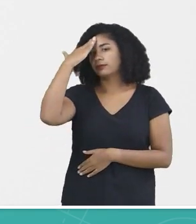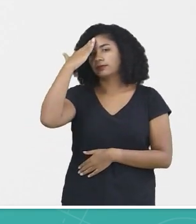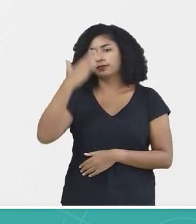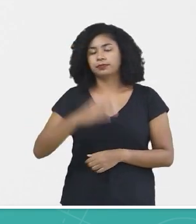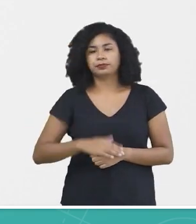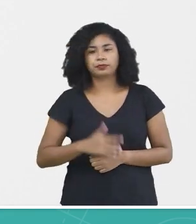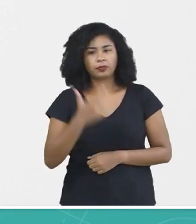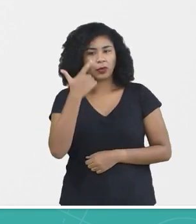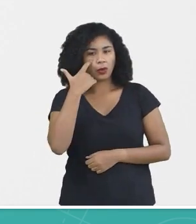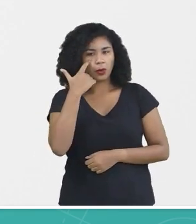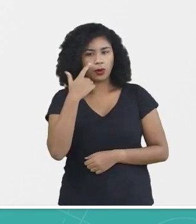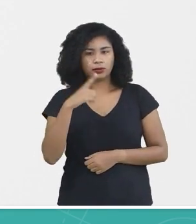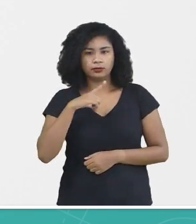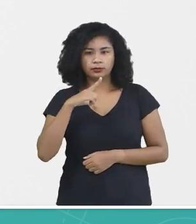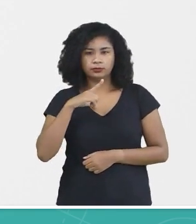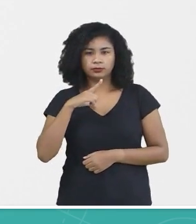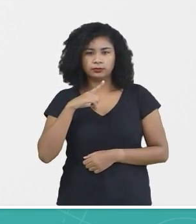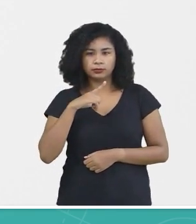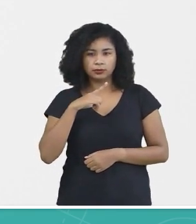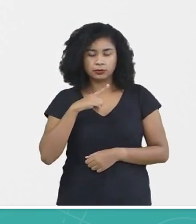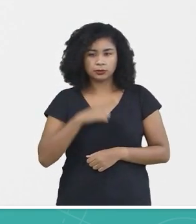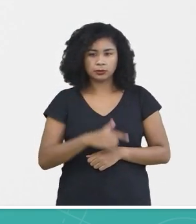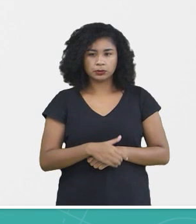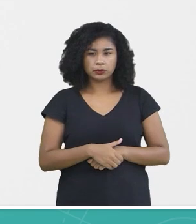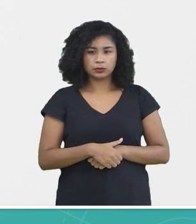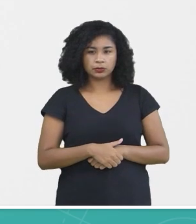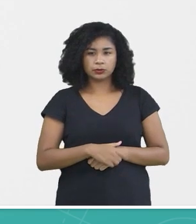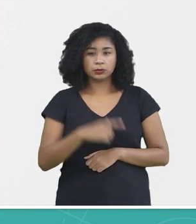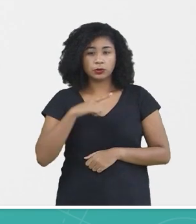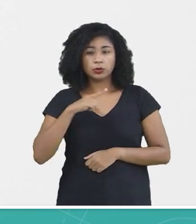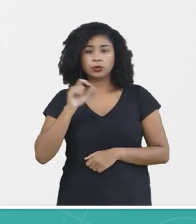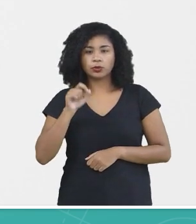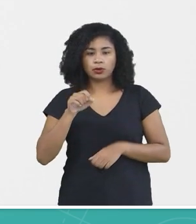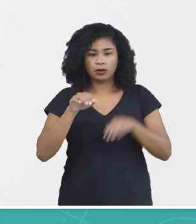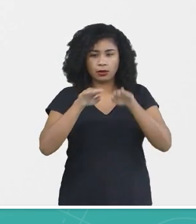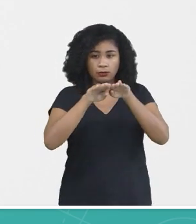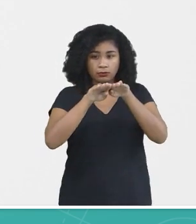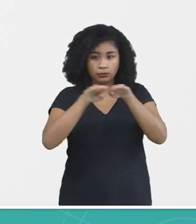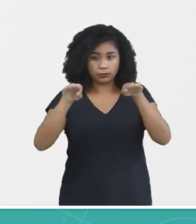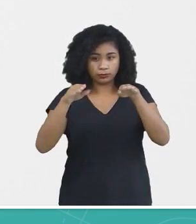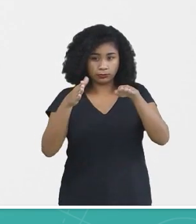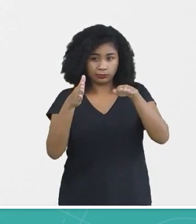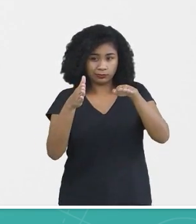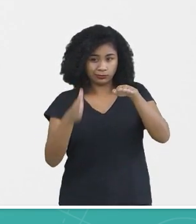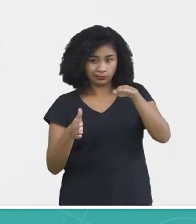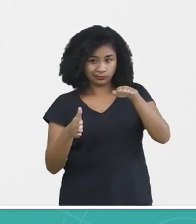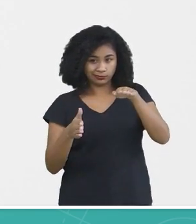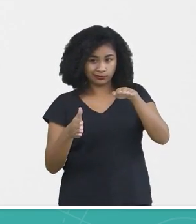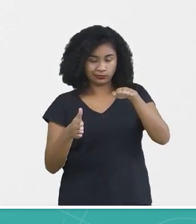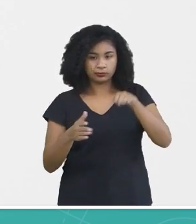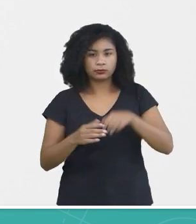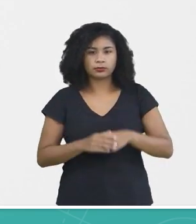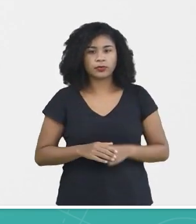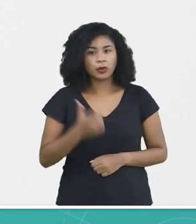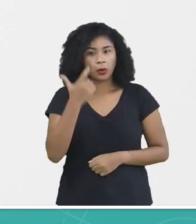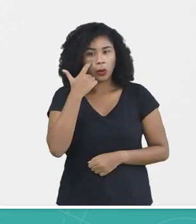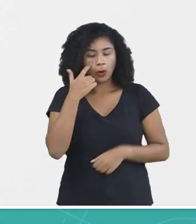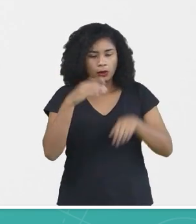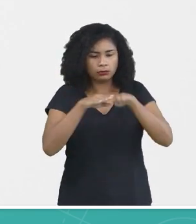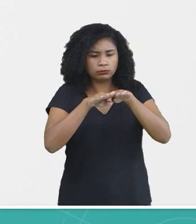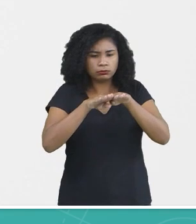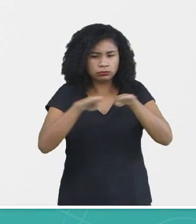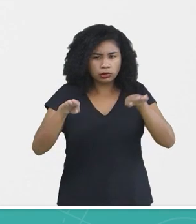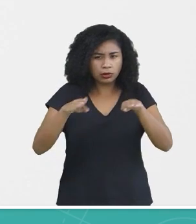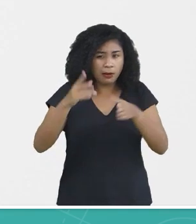caixa. Bacana? Deu para entender? Então, o que acontece? Olha, quando as retas estão no mesmo plano, nós temos um exemplo bem